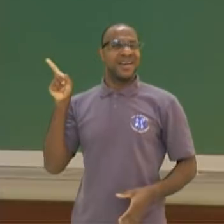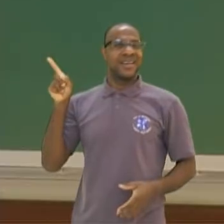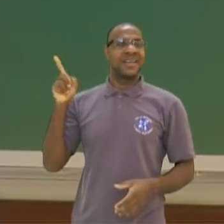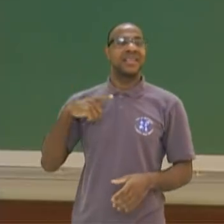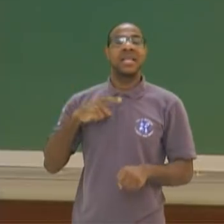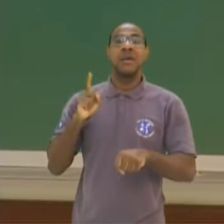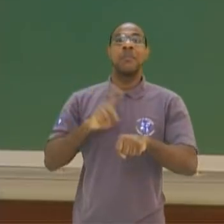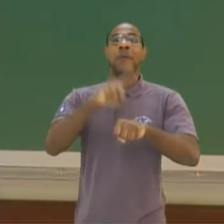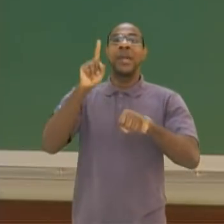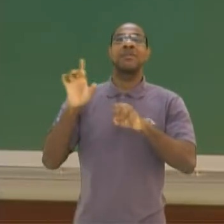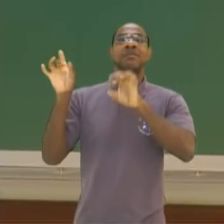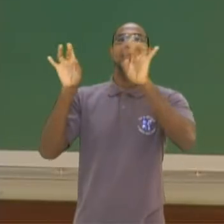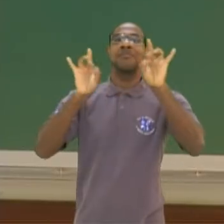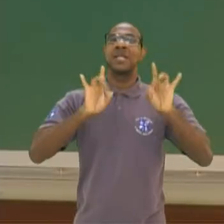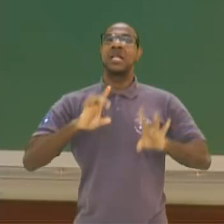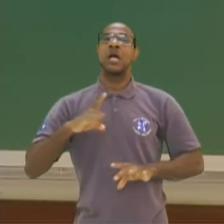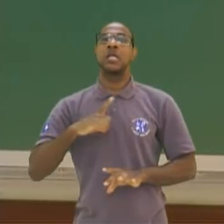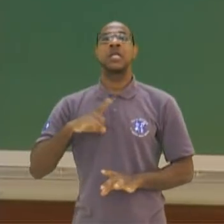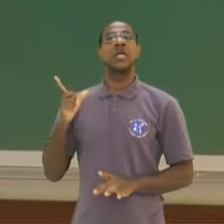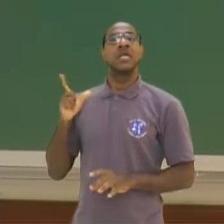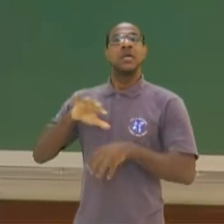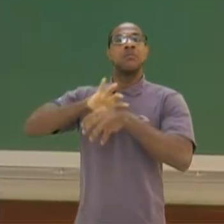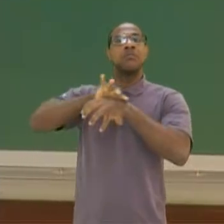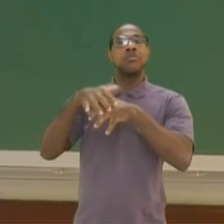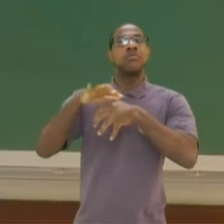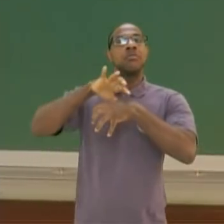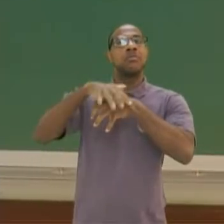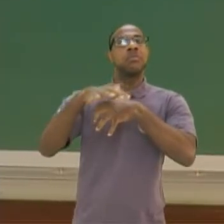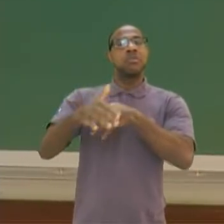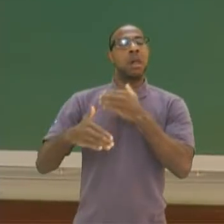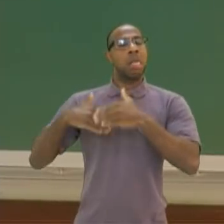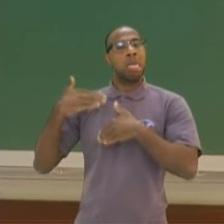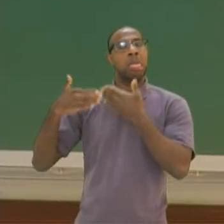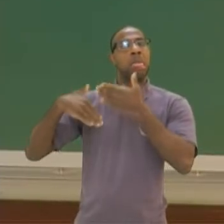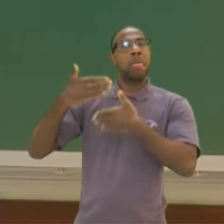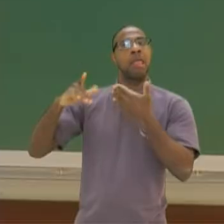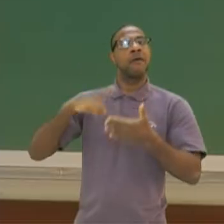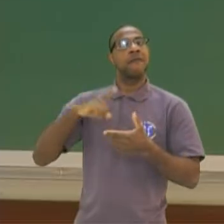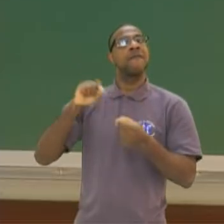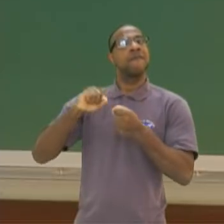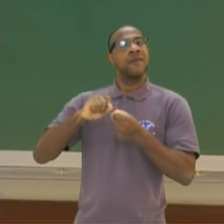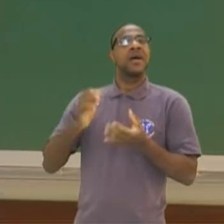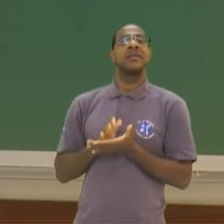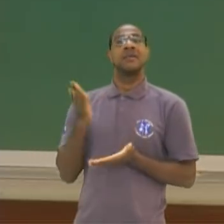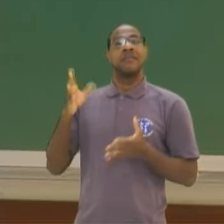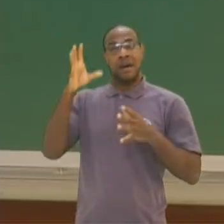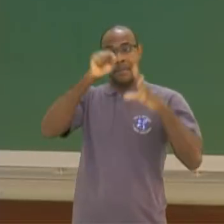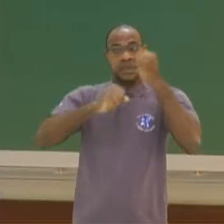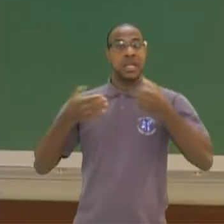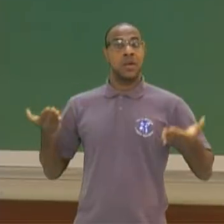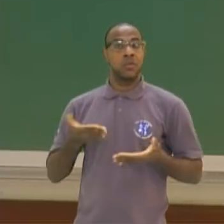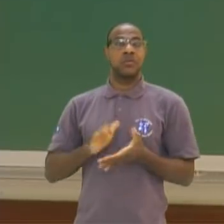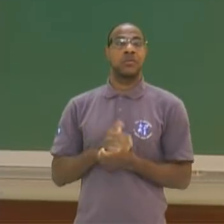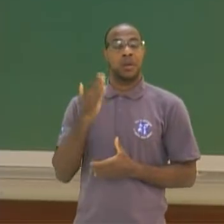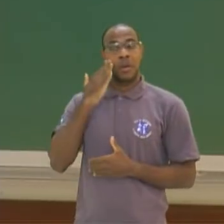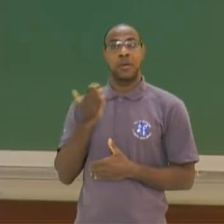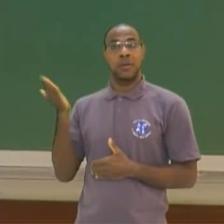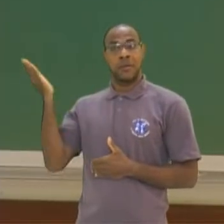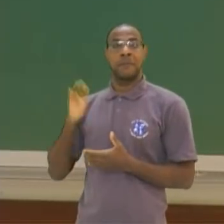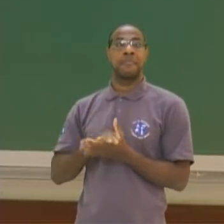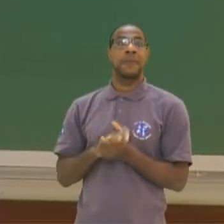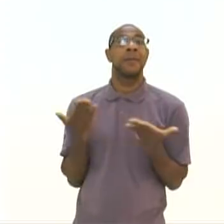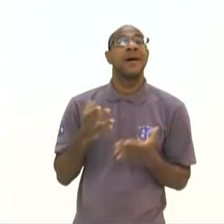momentos especiais, coisas que essas camadas desenvolvem, realizam. E a gente vai aprender hoje. Então olha o nosso texto.